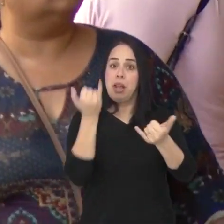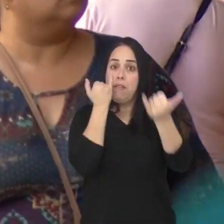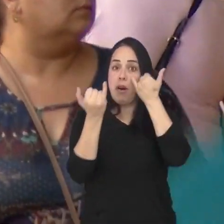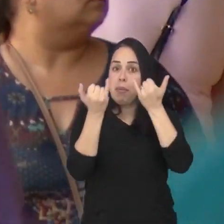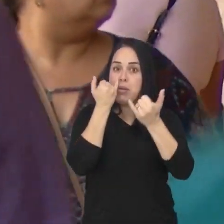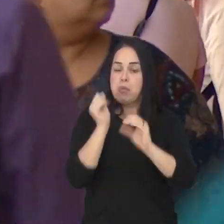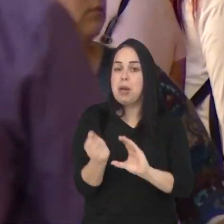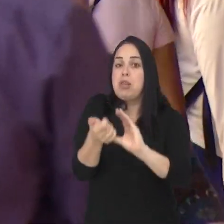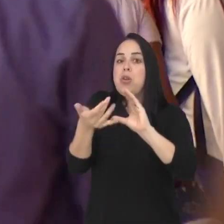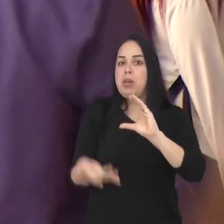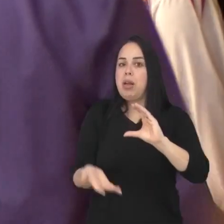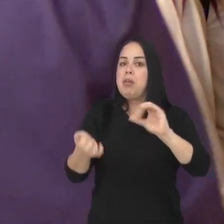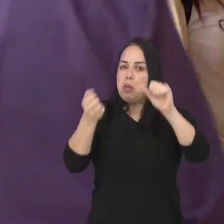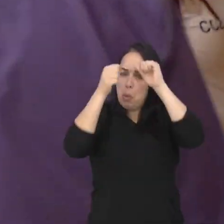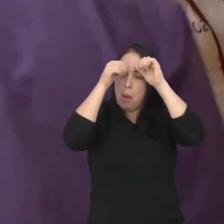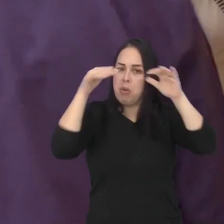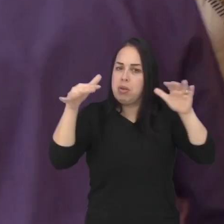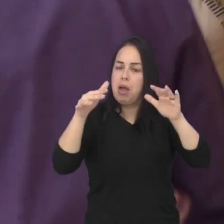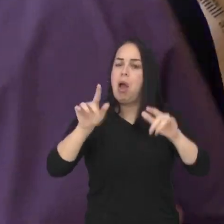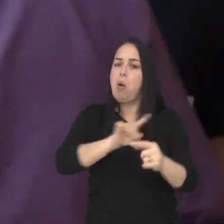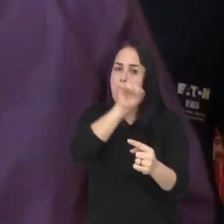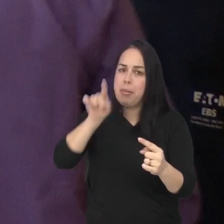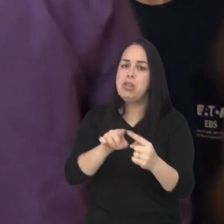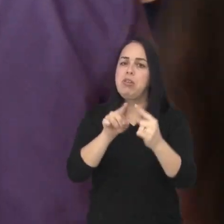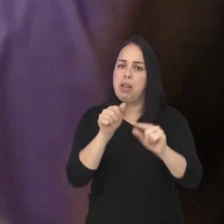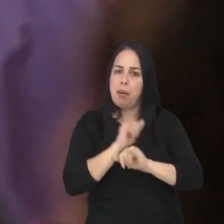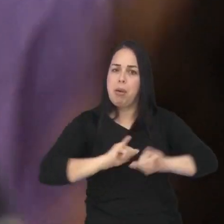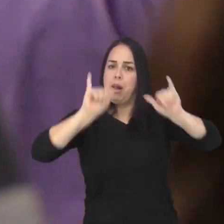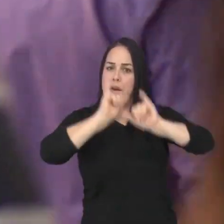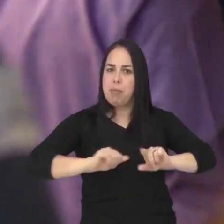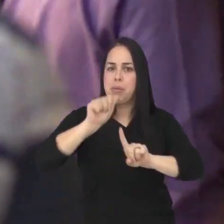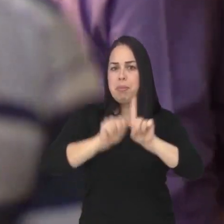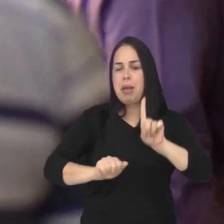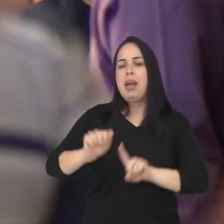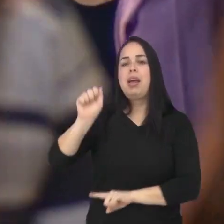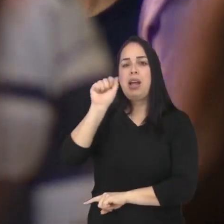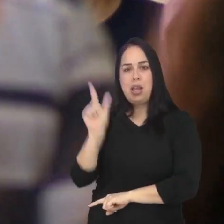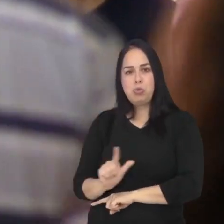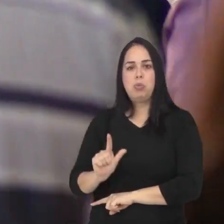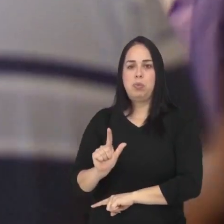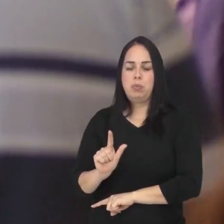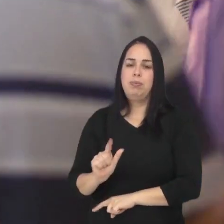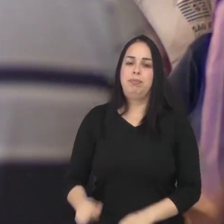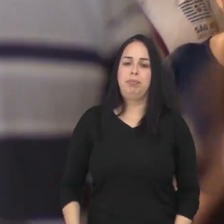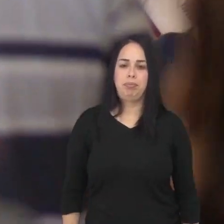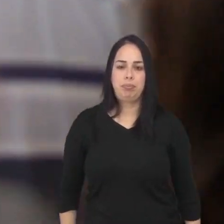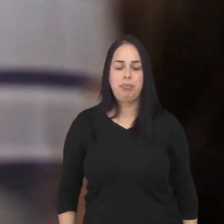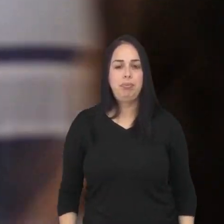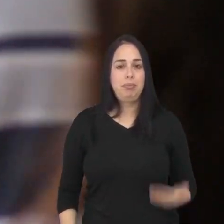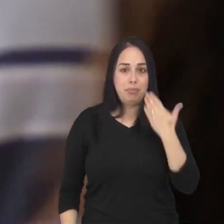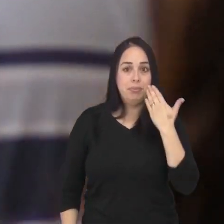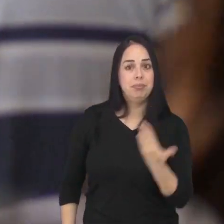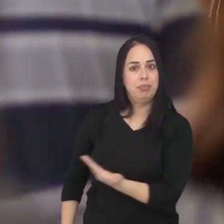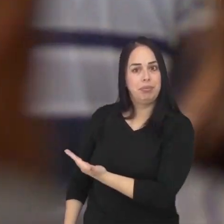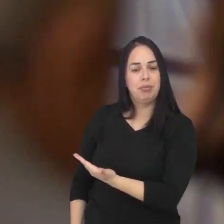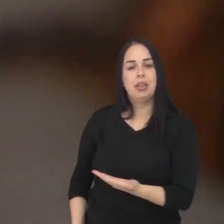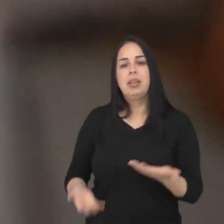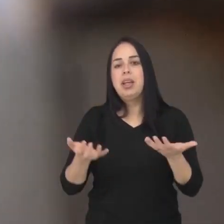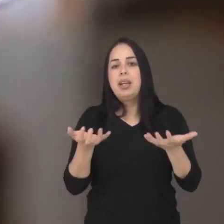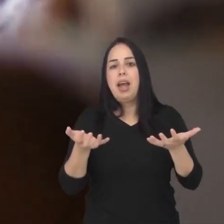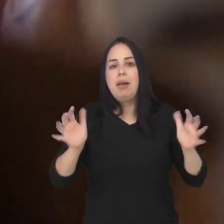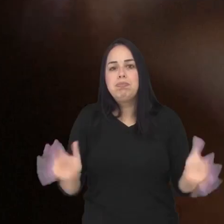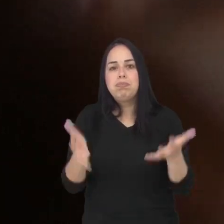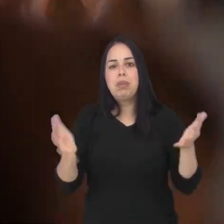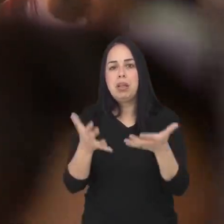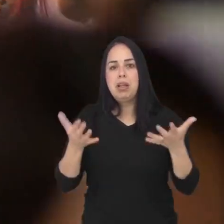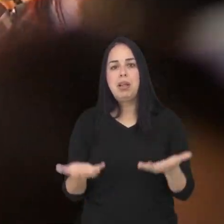as características do espectro é o principal objetivo da campanha de conscientização Abril Azul, que busca promover